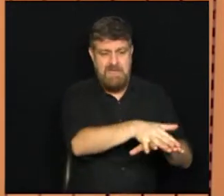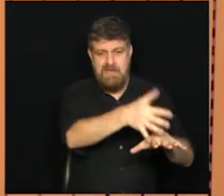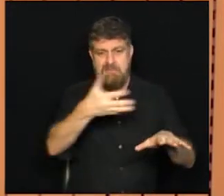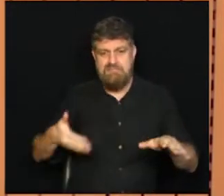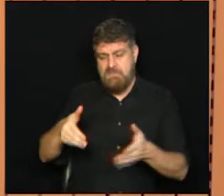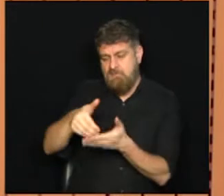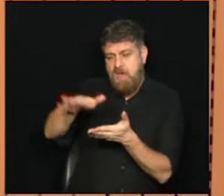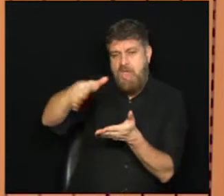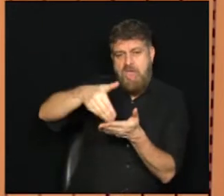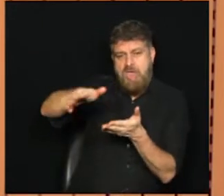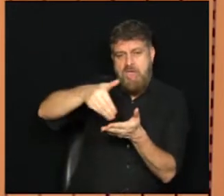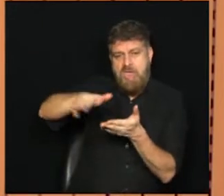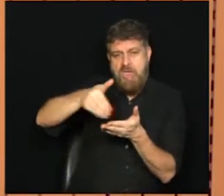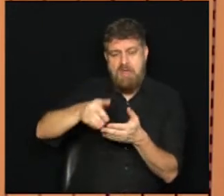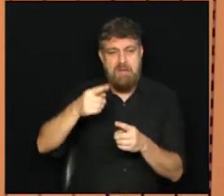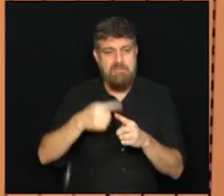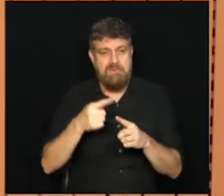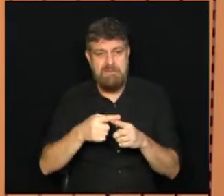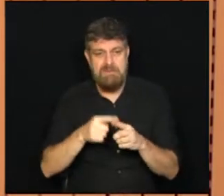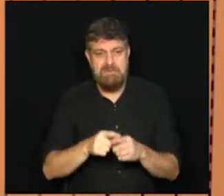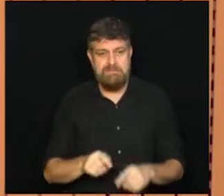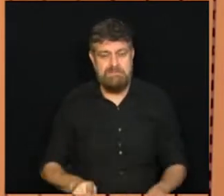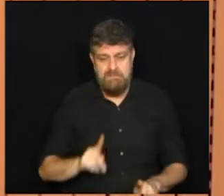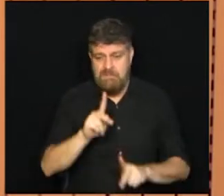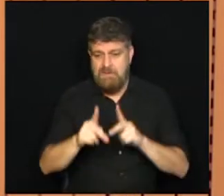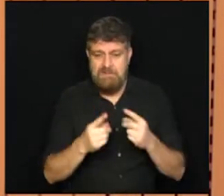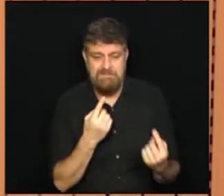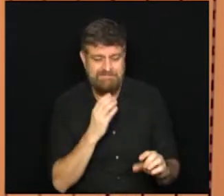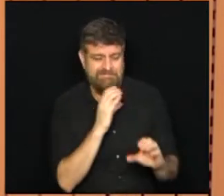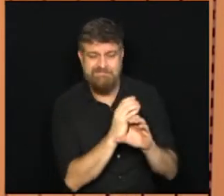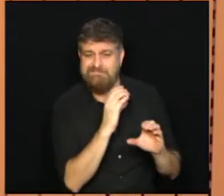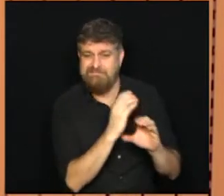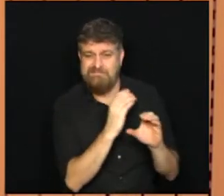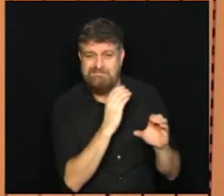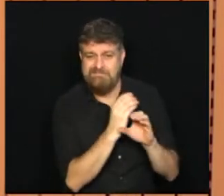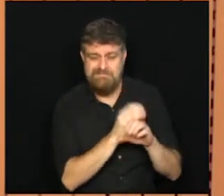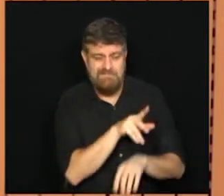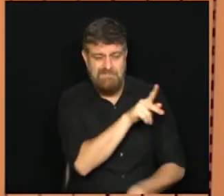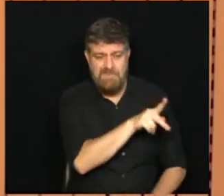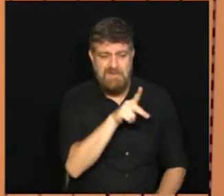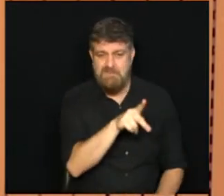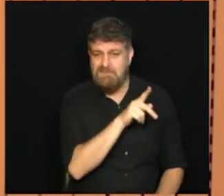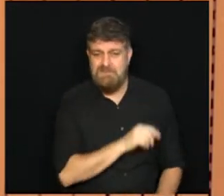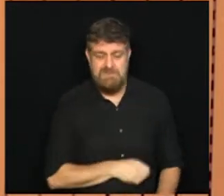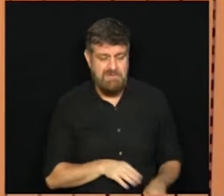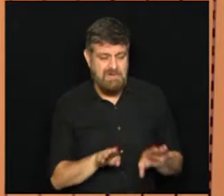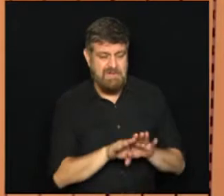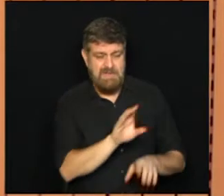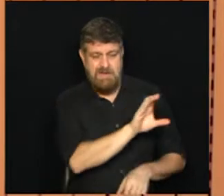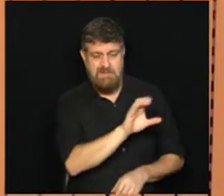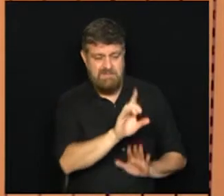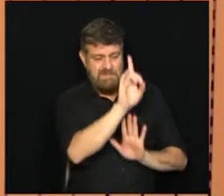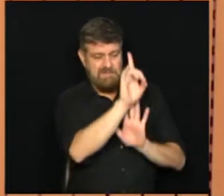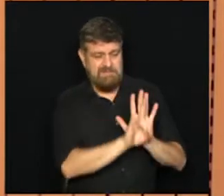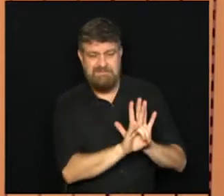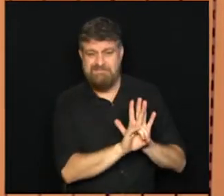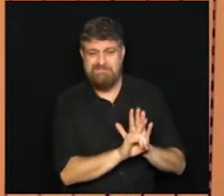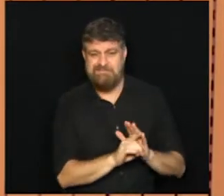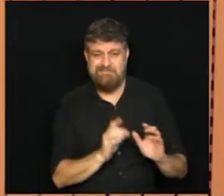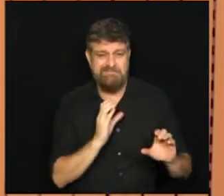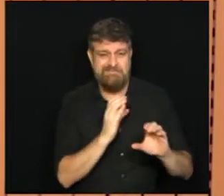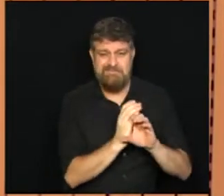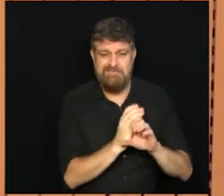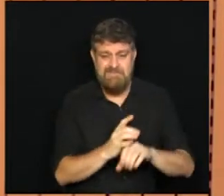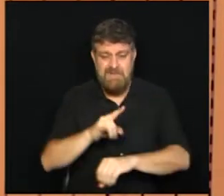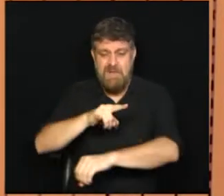escolas justamente por não conseguir ter um diálogo com professores, coordenação, direção, e muitas vezes não tem nenhum banheiro